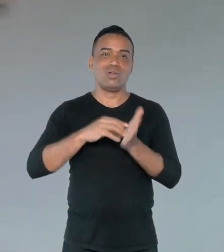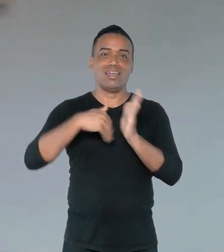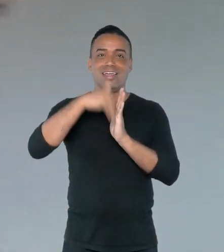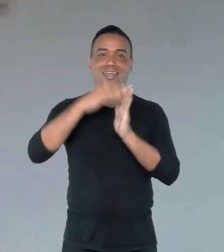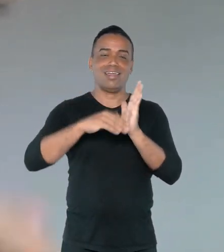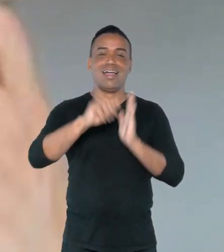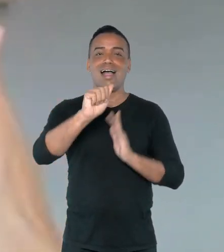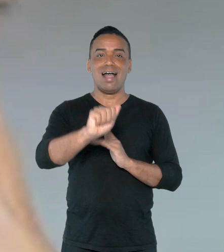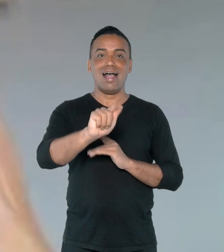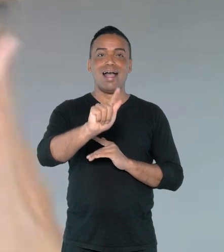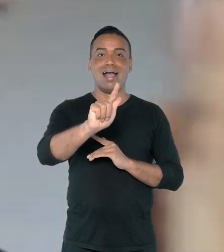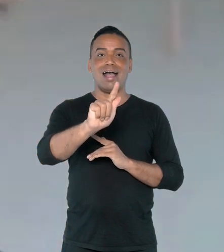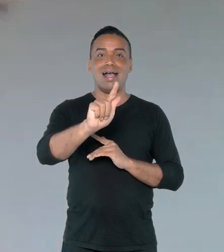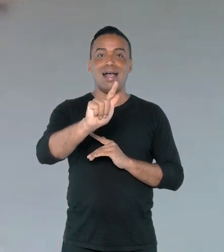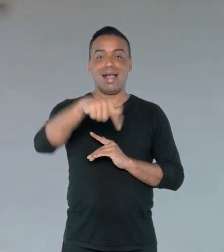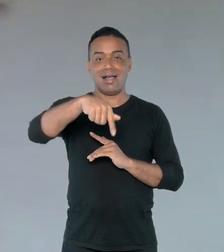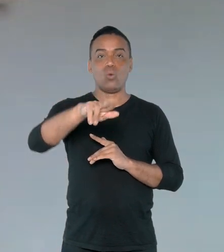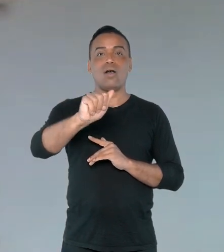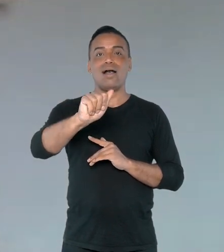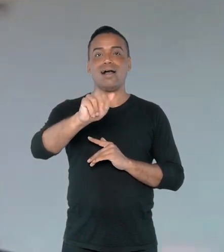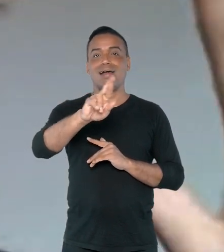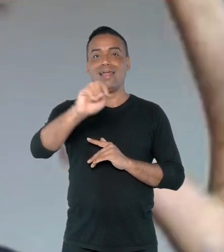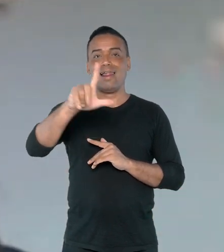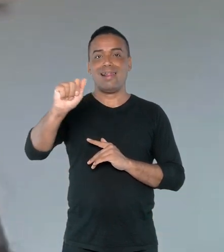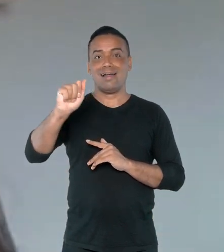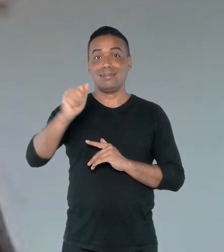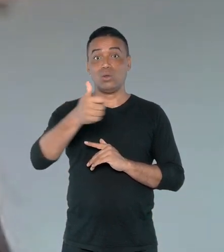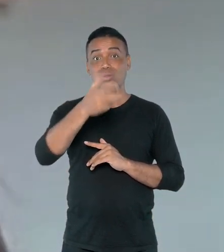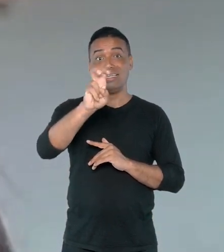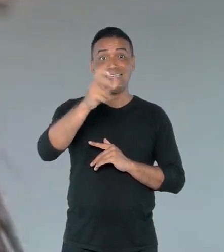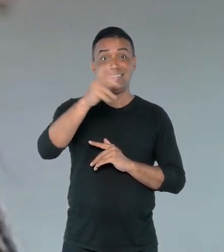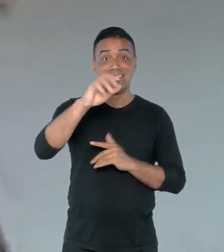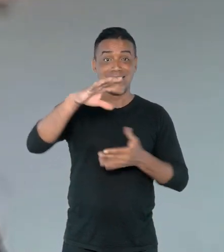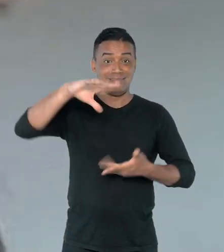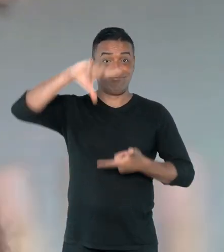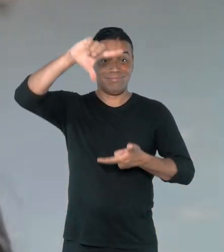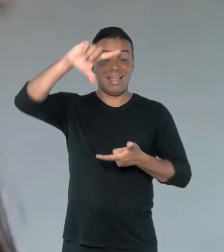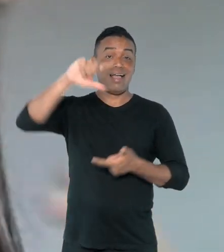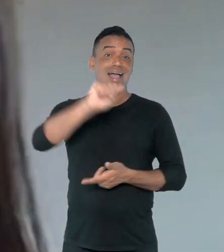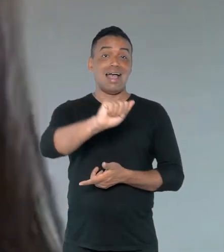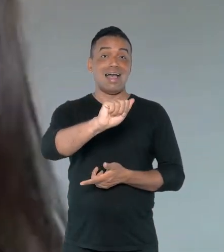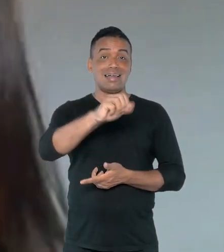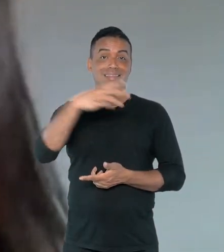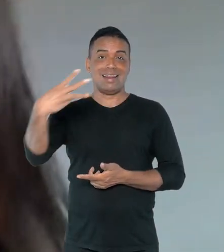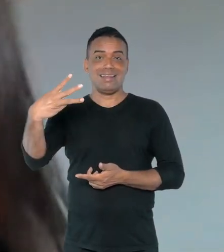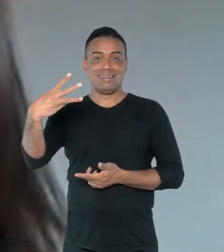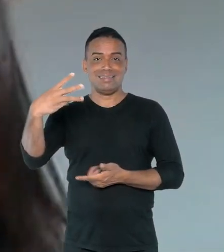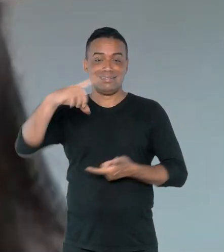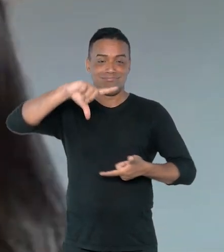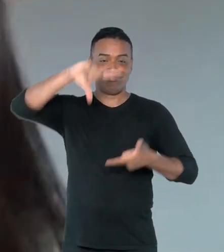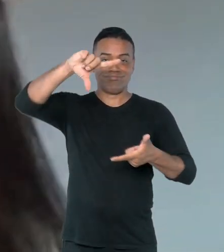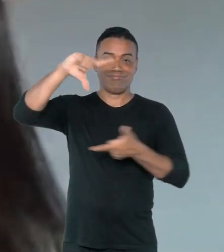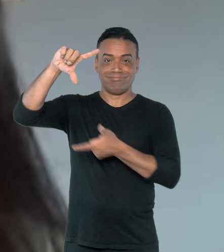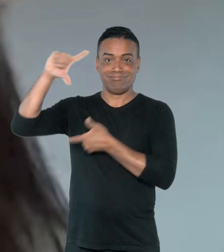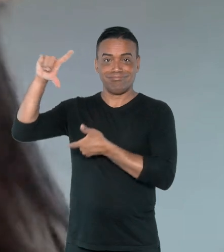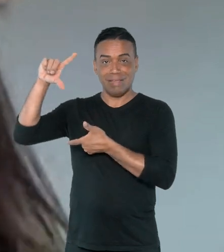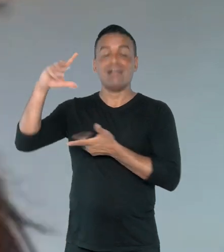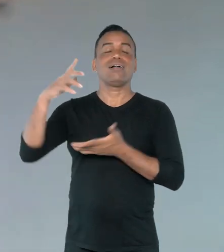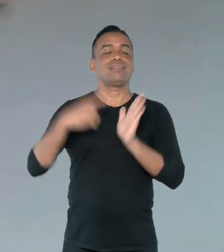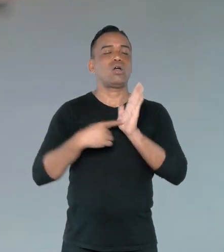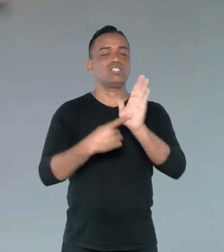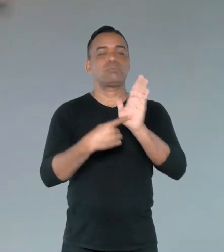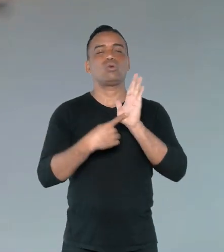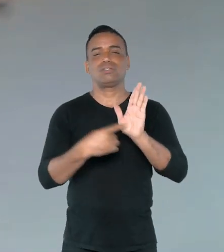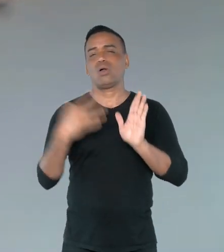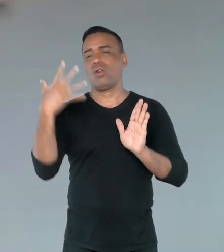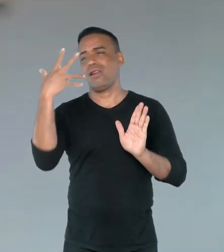são lindas, né? Tem 15 ilustrações no tamanho A3, a gente enquadrou, e foi muito legal a exposição,